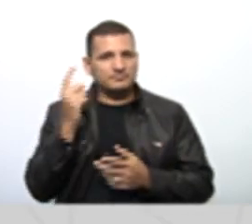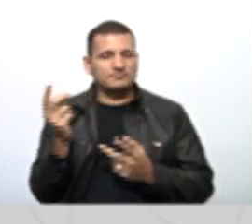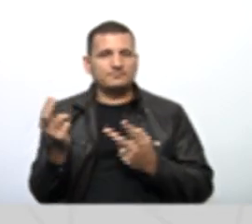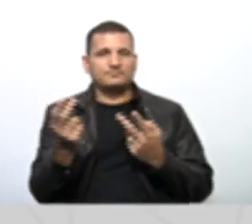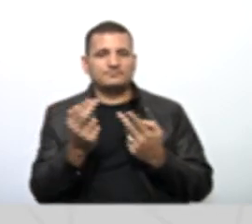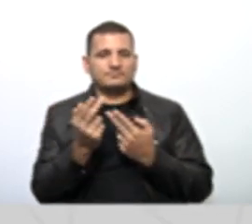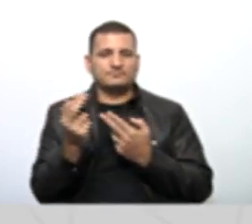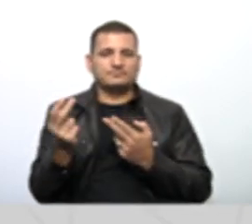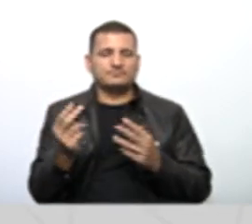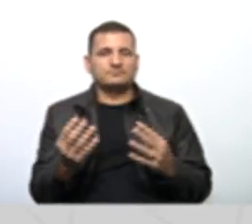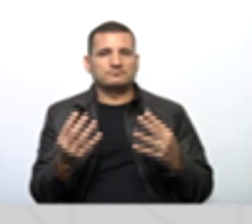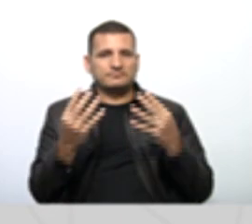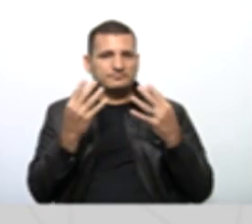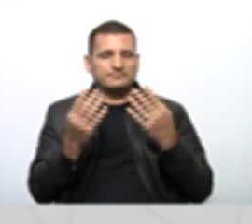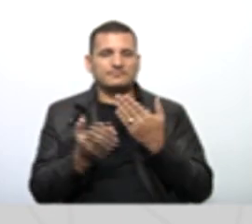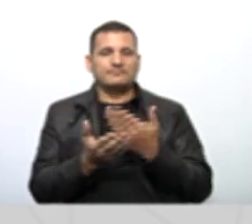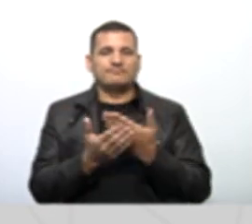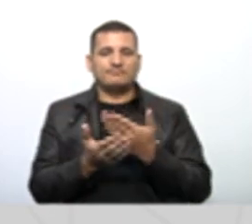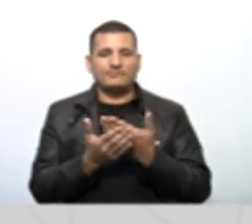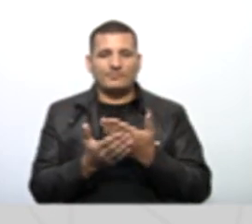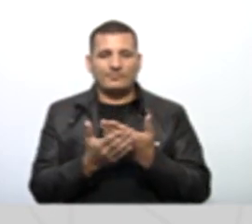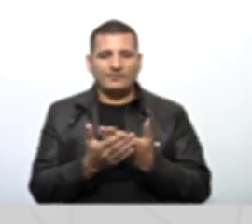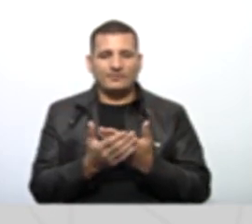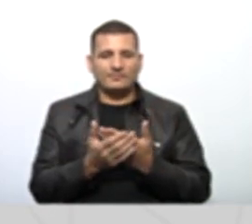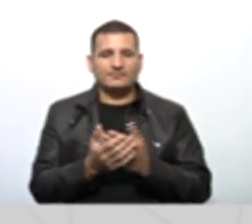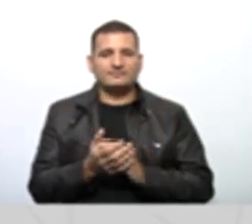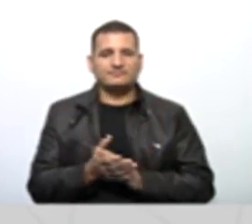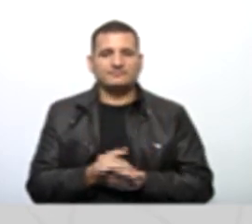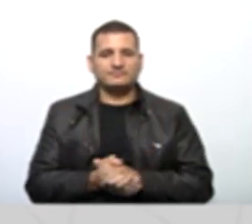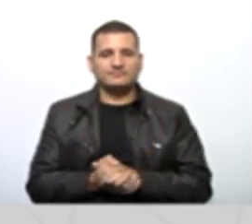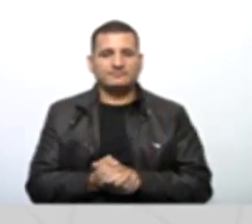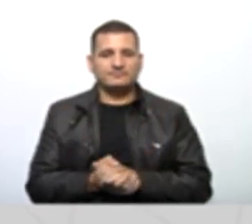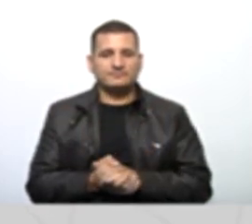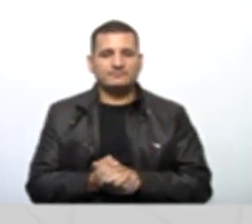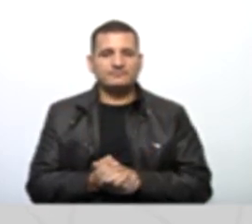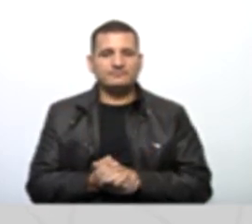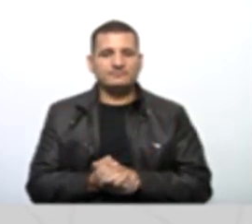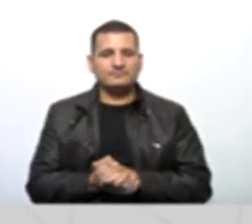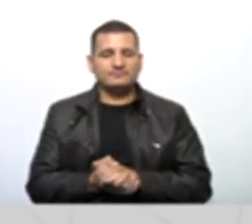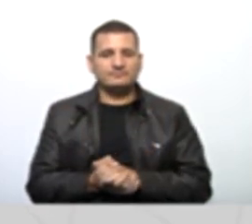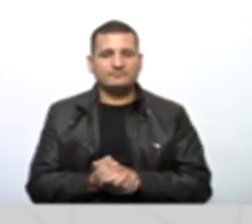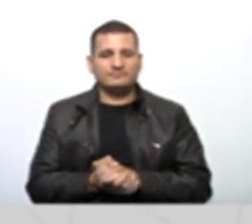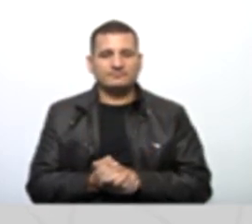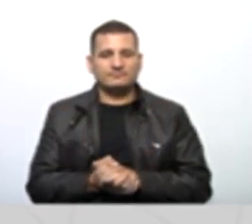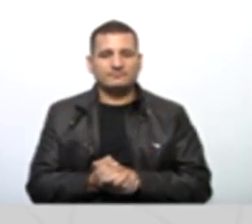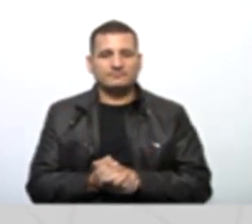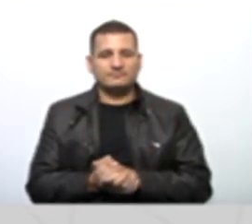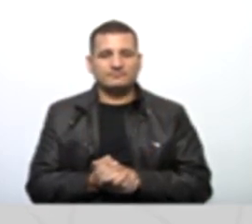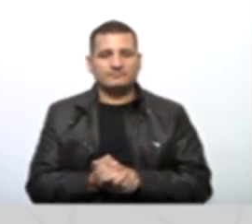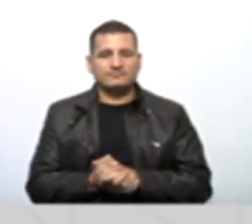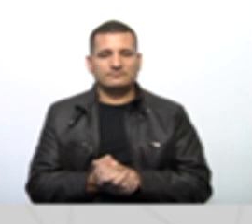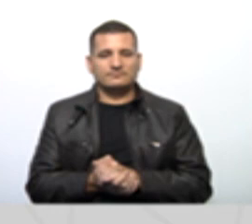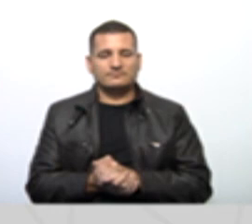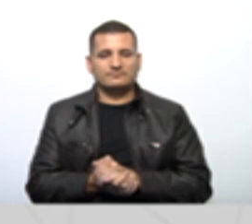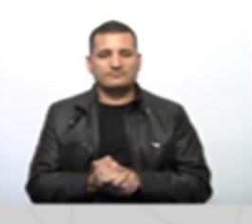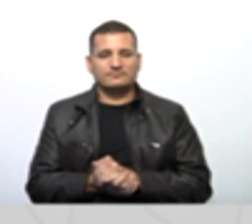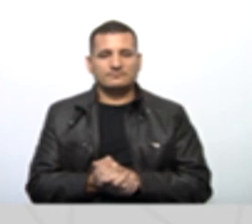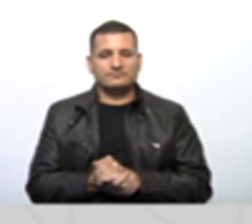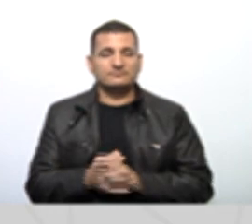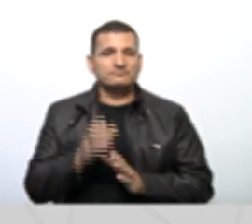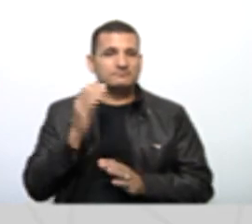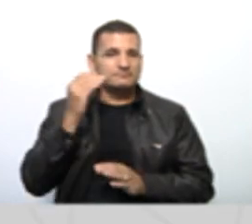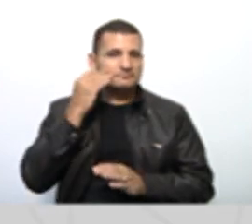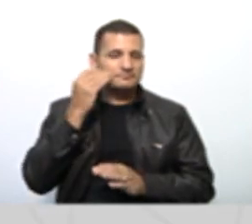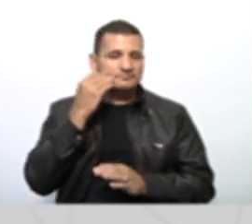prestando atenção na nossa alma nelson tomara né precisa então sim eu tenho certeza o pessoal ea rampa vamos conferir esse